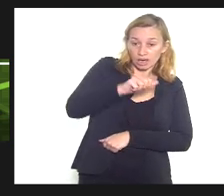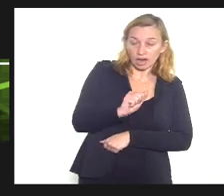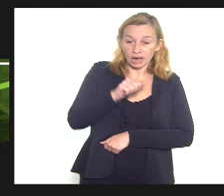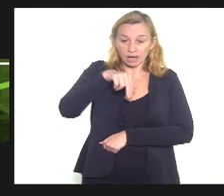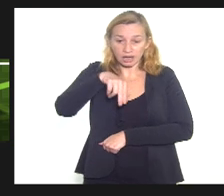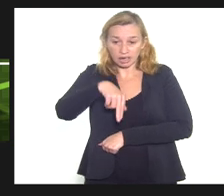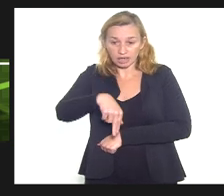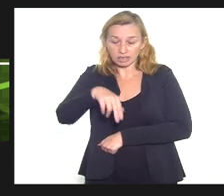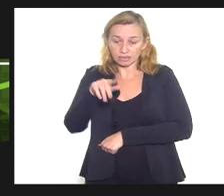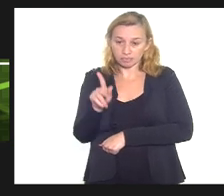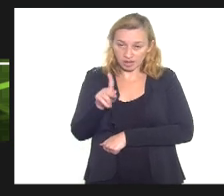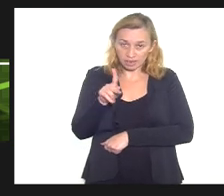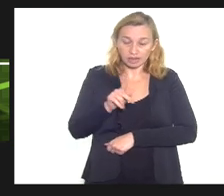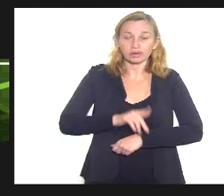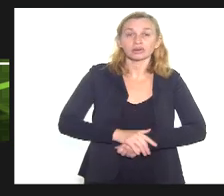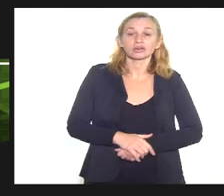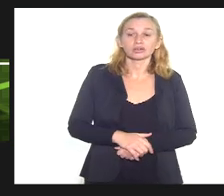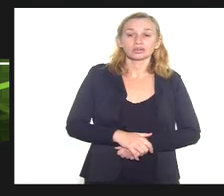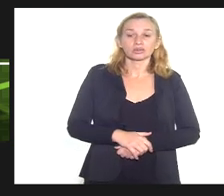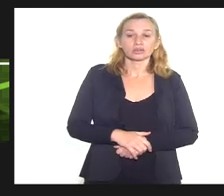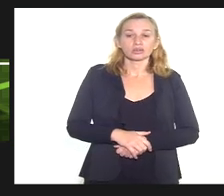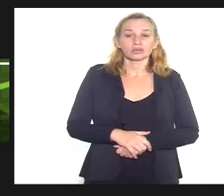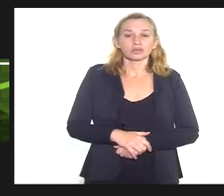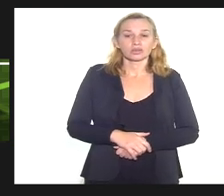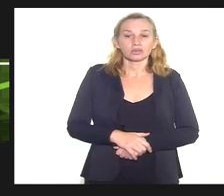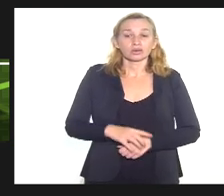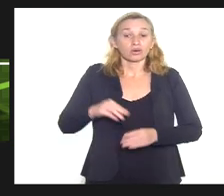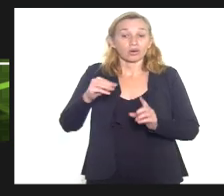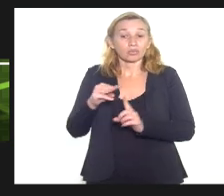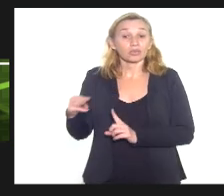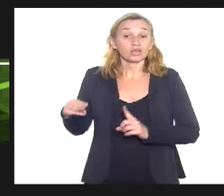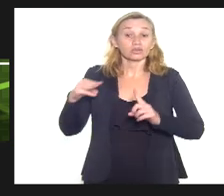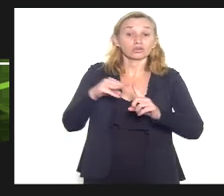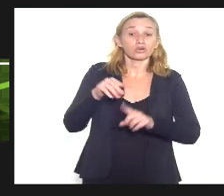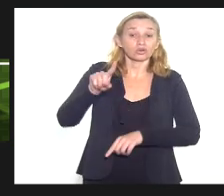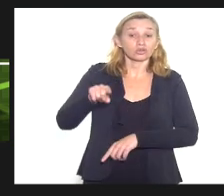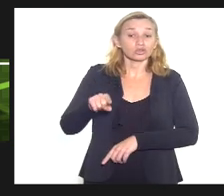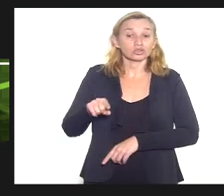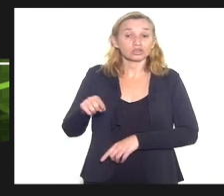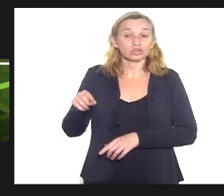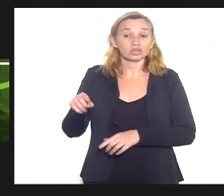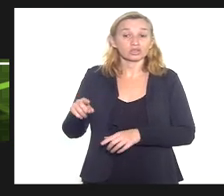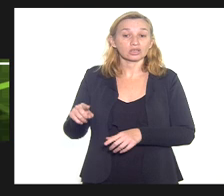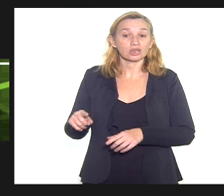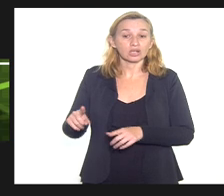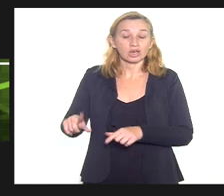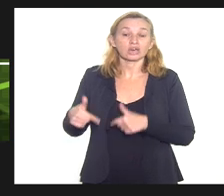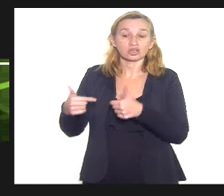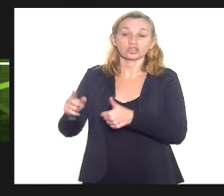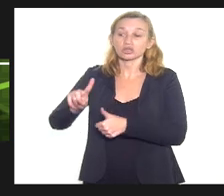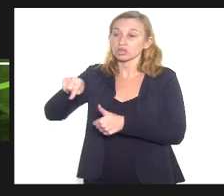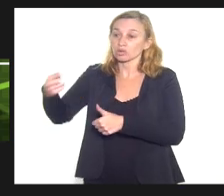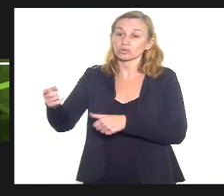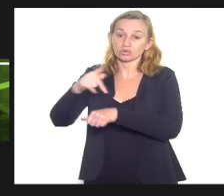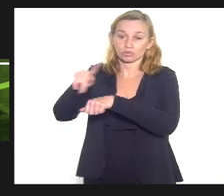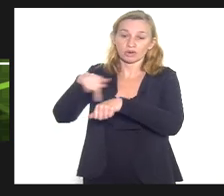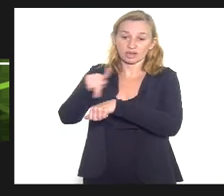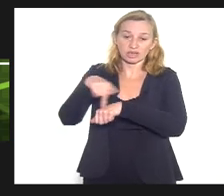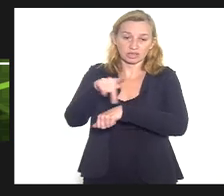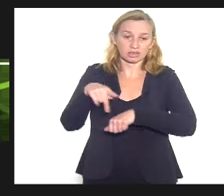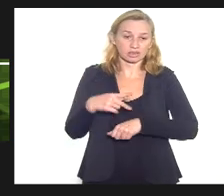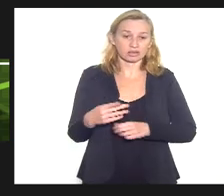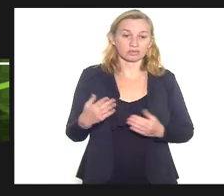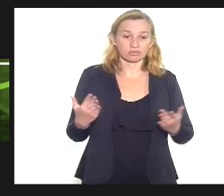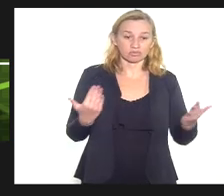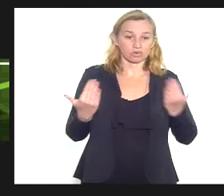abatimento das PEs, com as metodologias exercitadas em outros países,